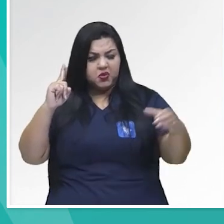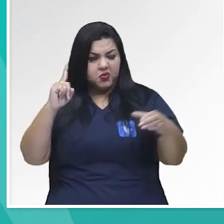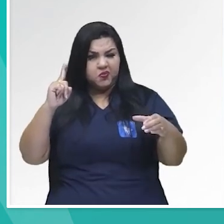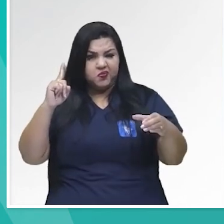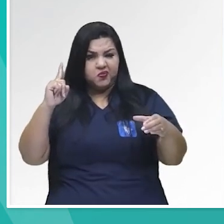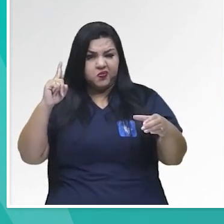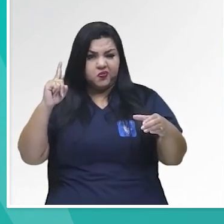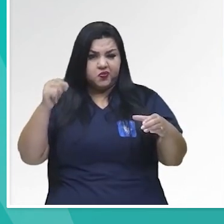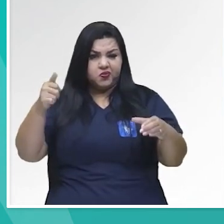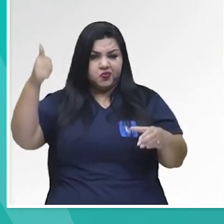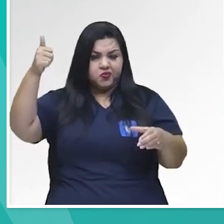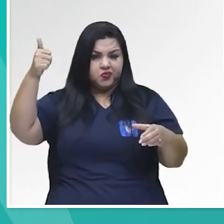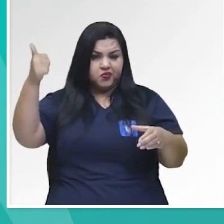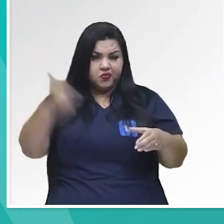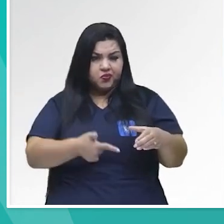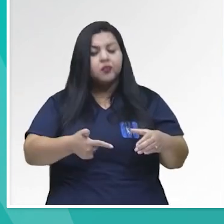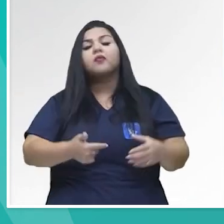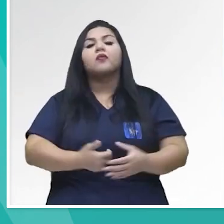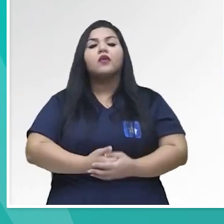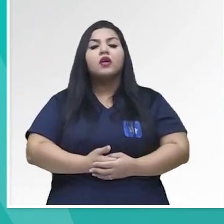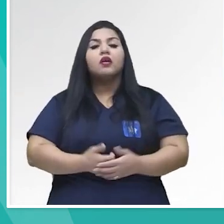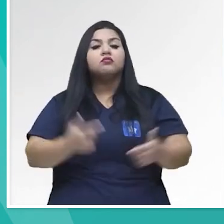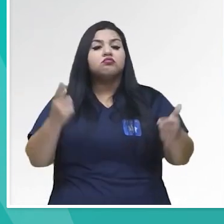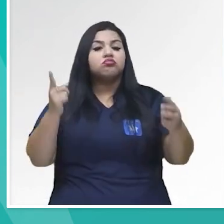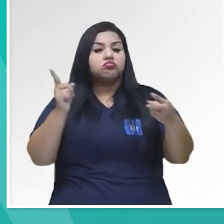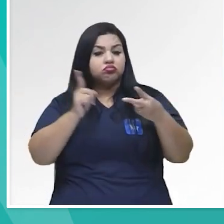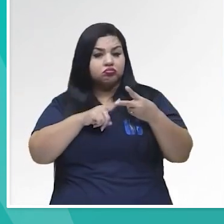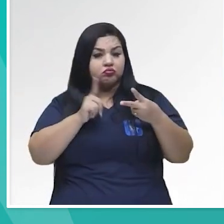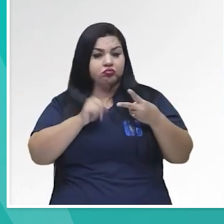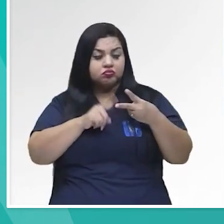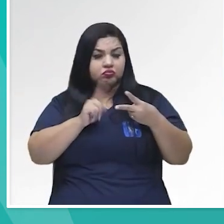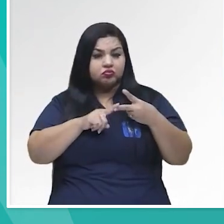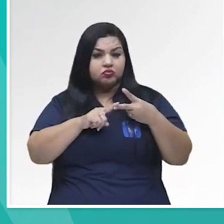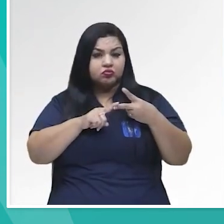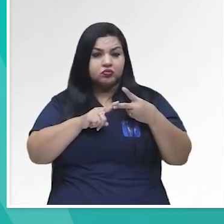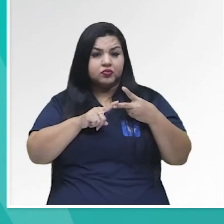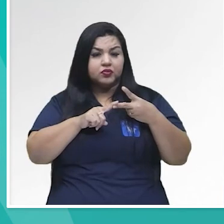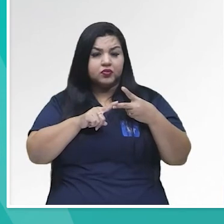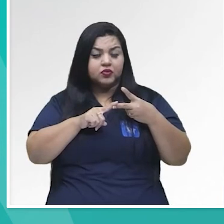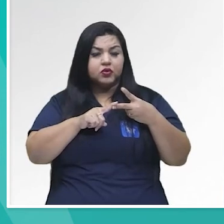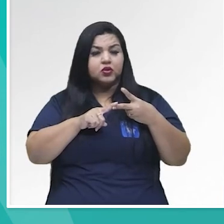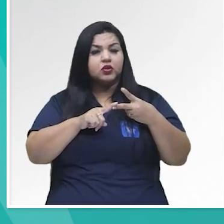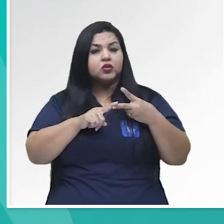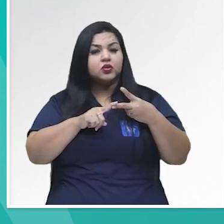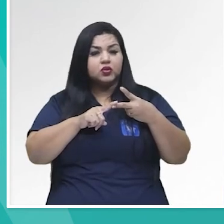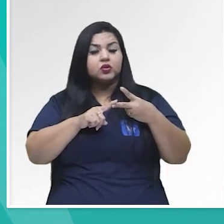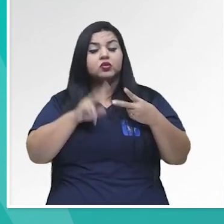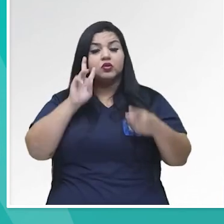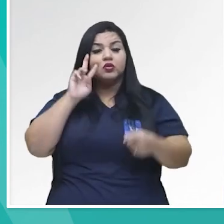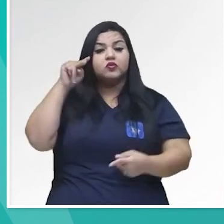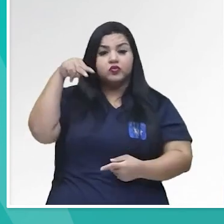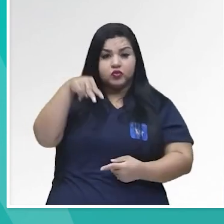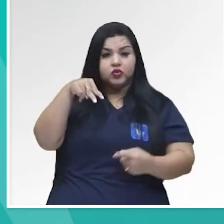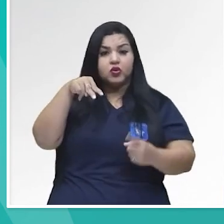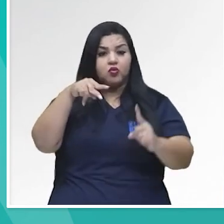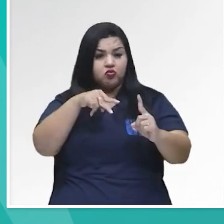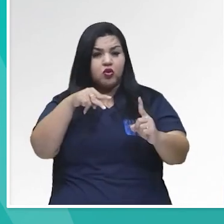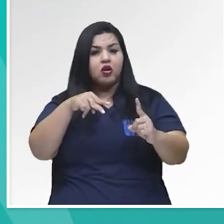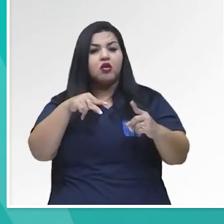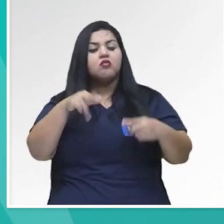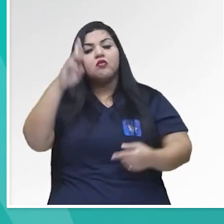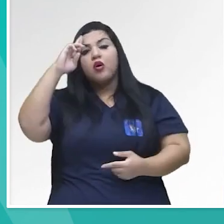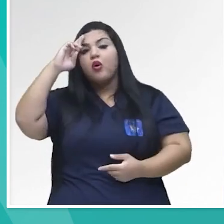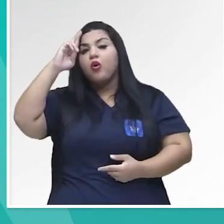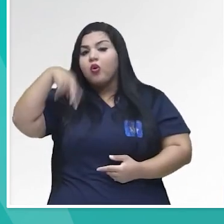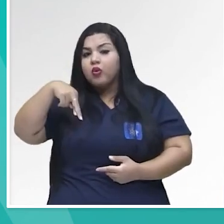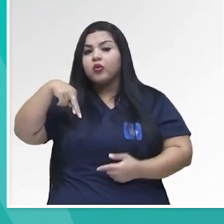A outra coisa que você vai perceber é que nesse tipo de visão antropocêntrica, o